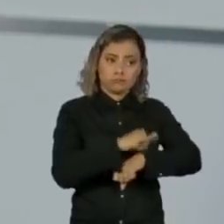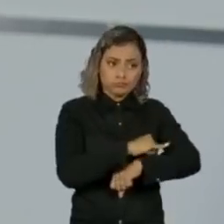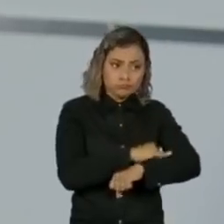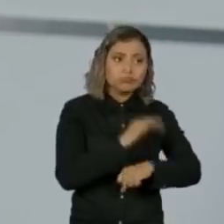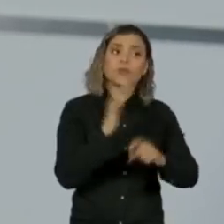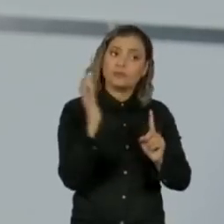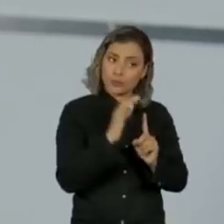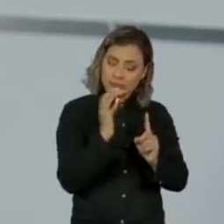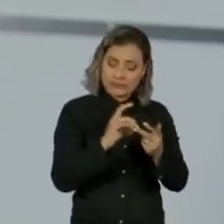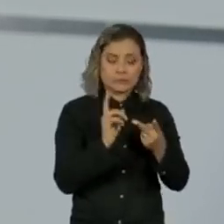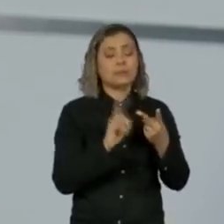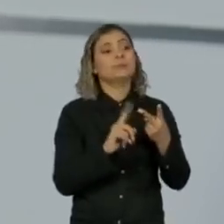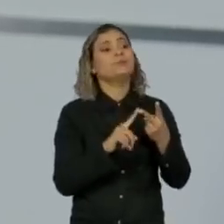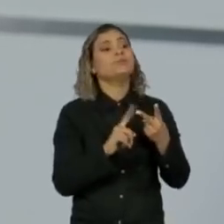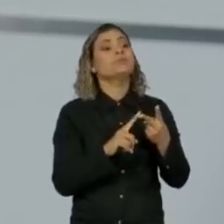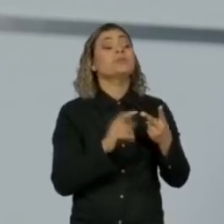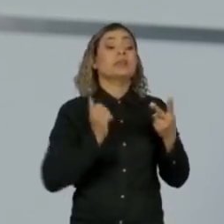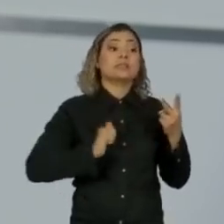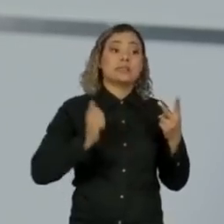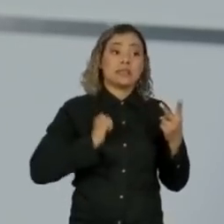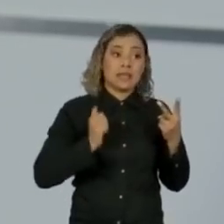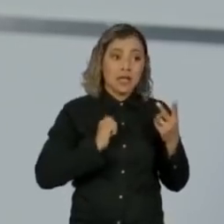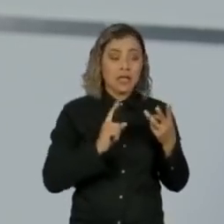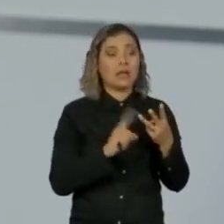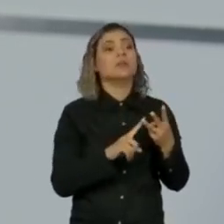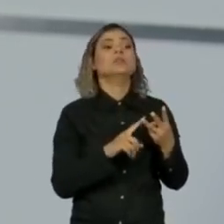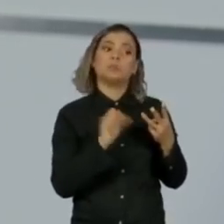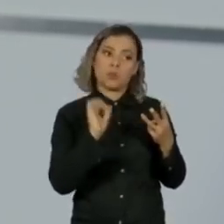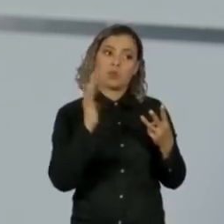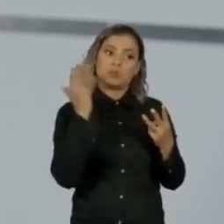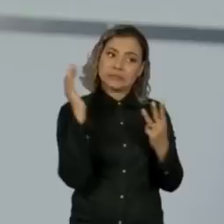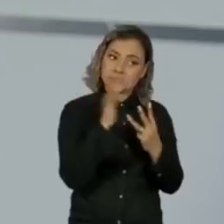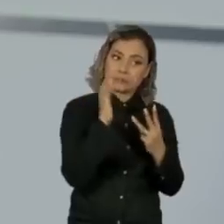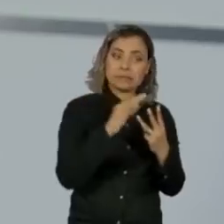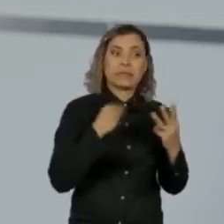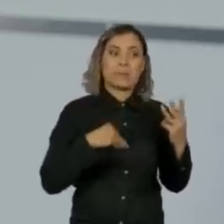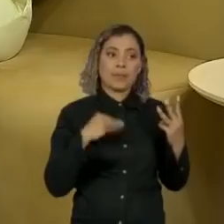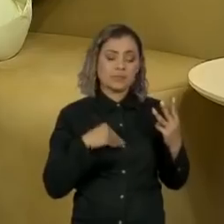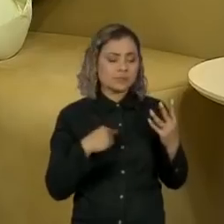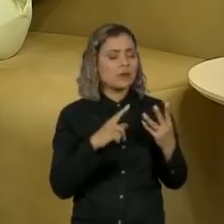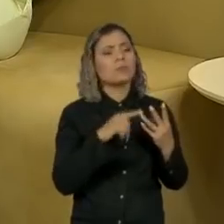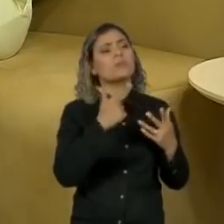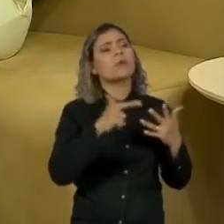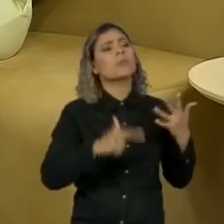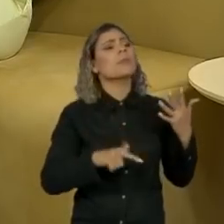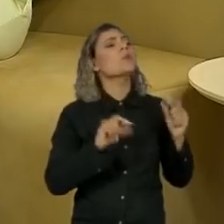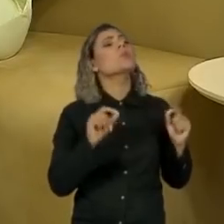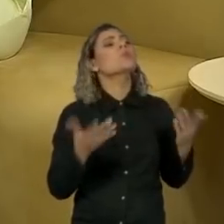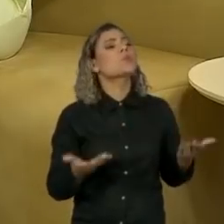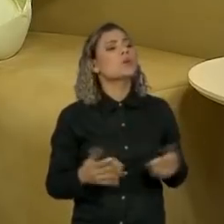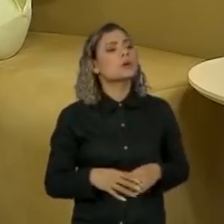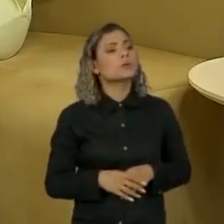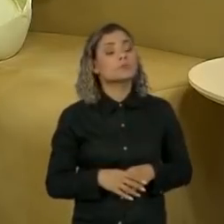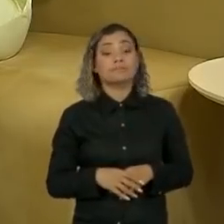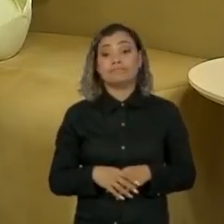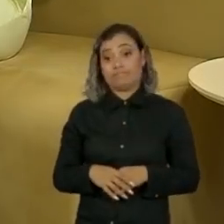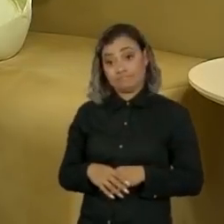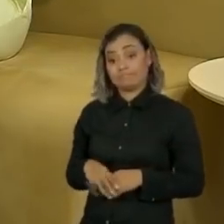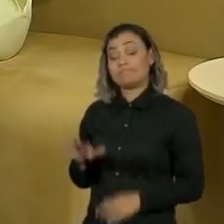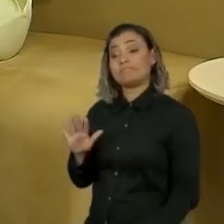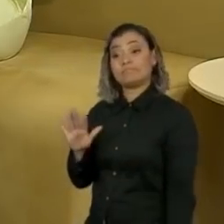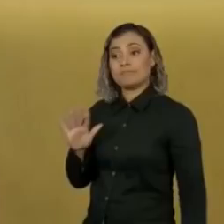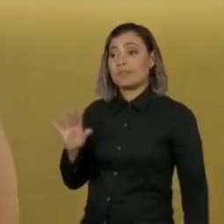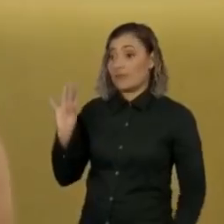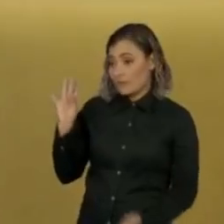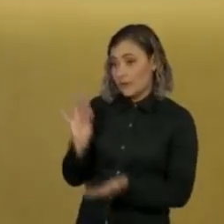obesidade, da ansiedade, né, que pode levar à depressão. Quais outras doenças? Olha,